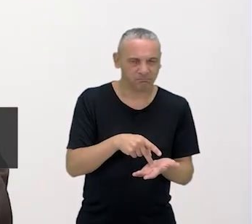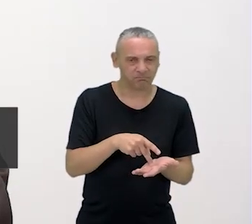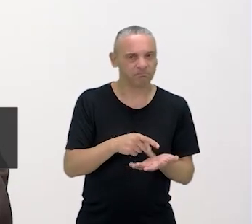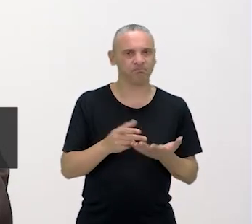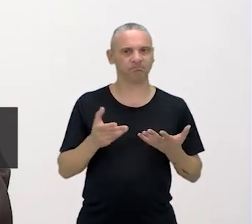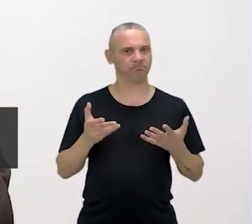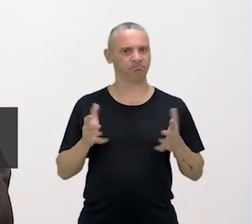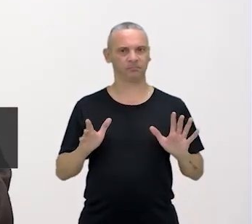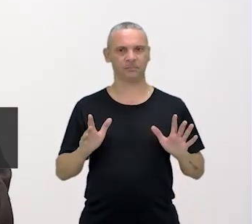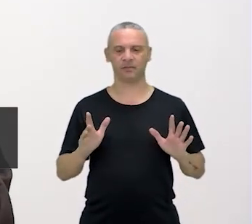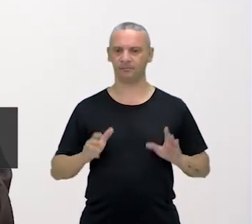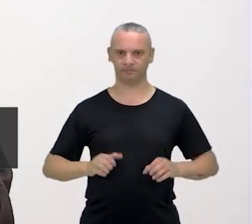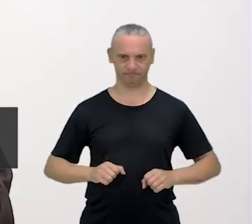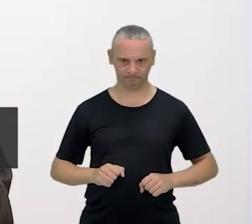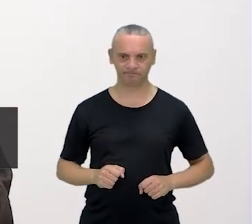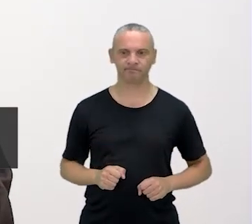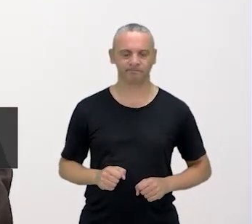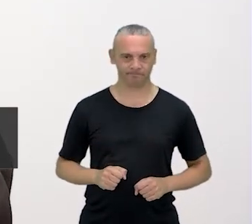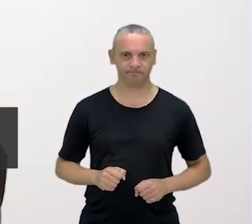ele.